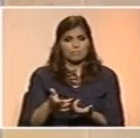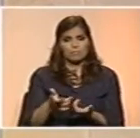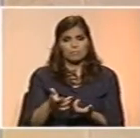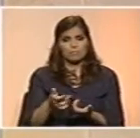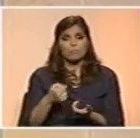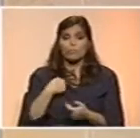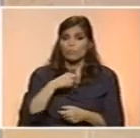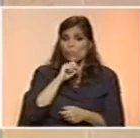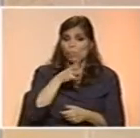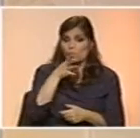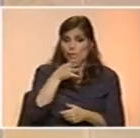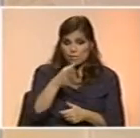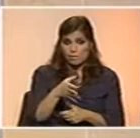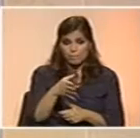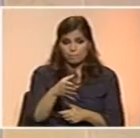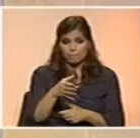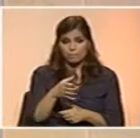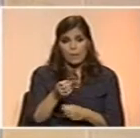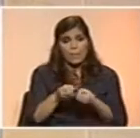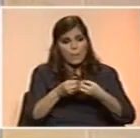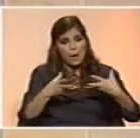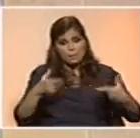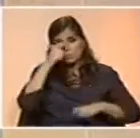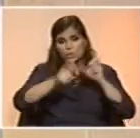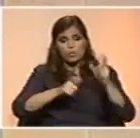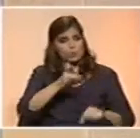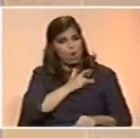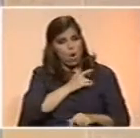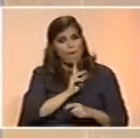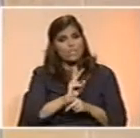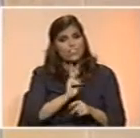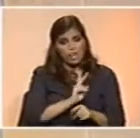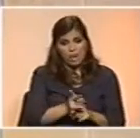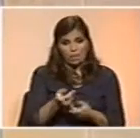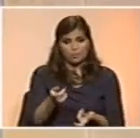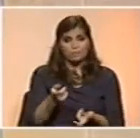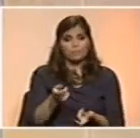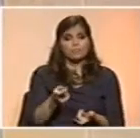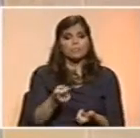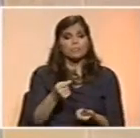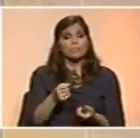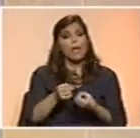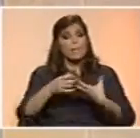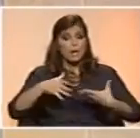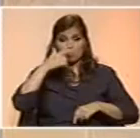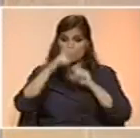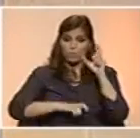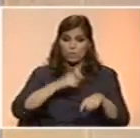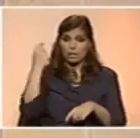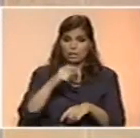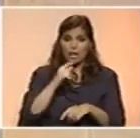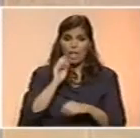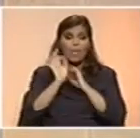Eu diria que o facto de haver cada vez mais vegetarianos e, acima de tudo, haver cada vez mais pessoas que têm a tal